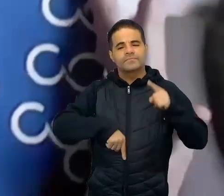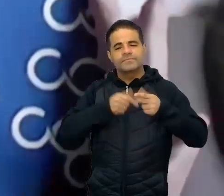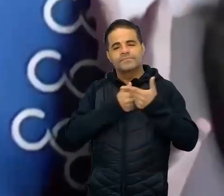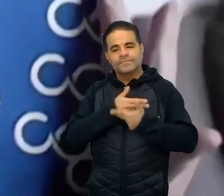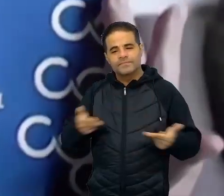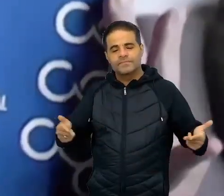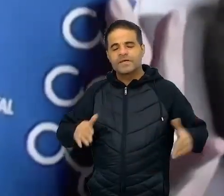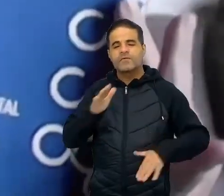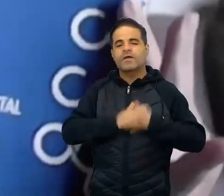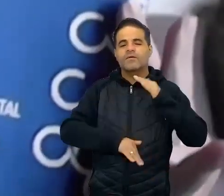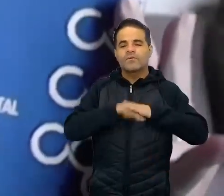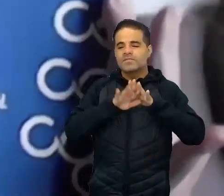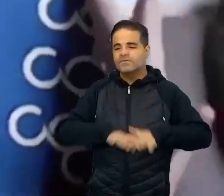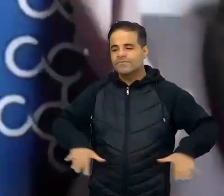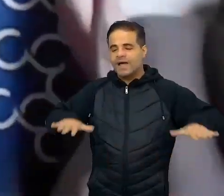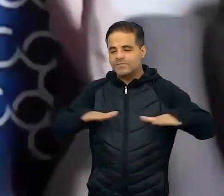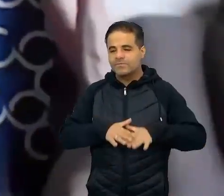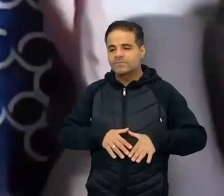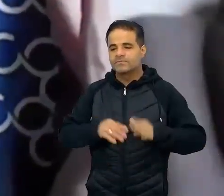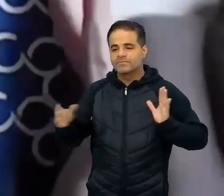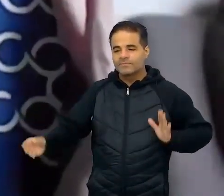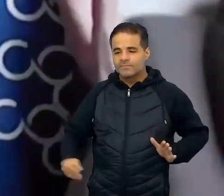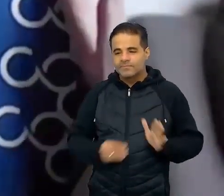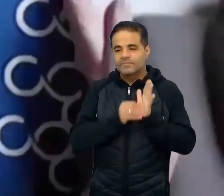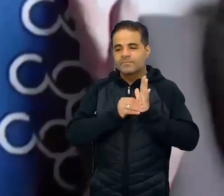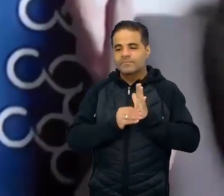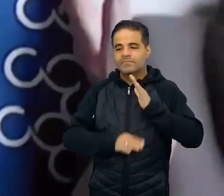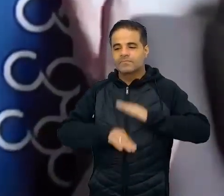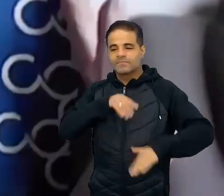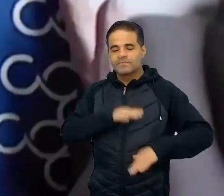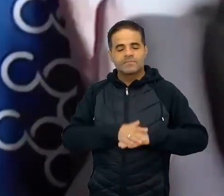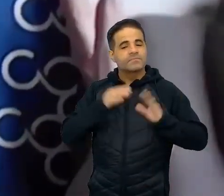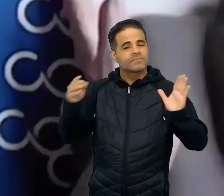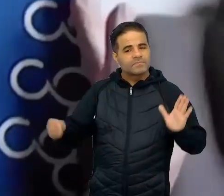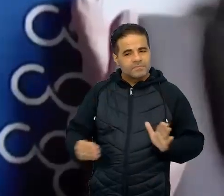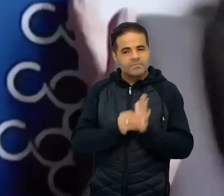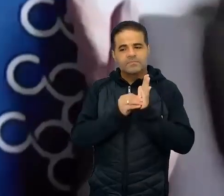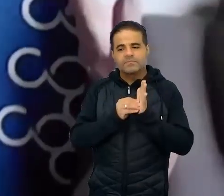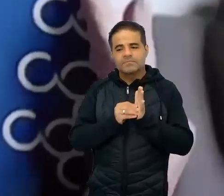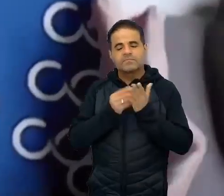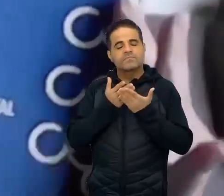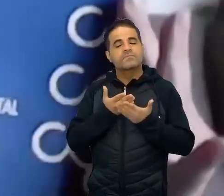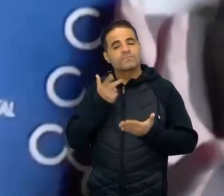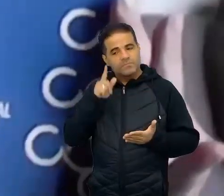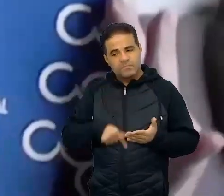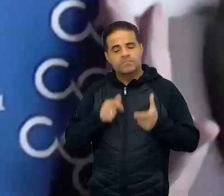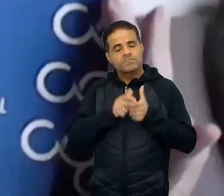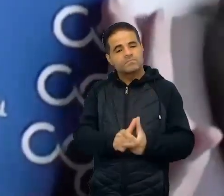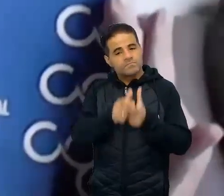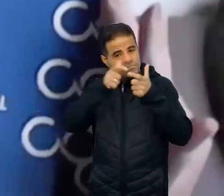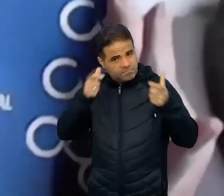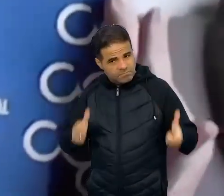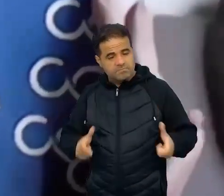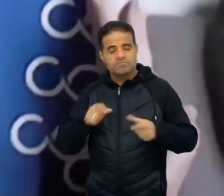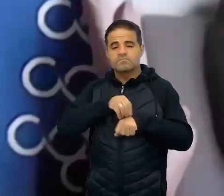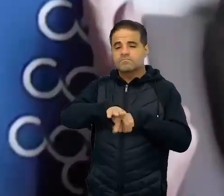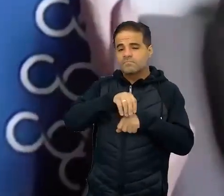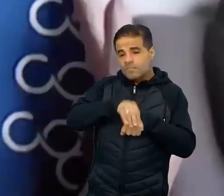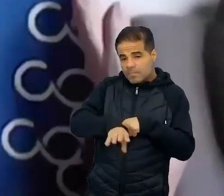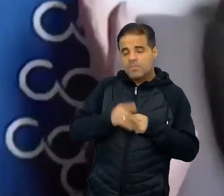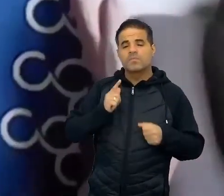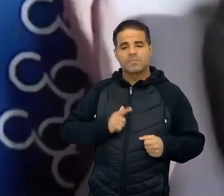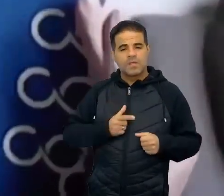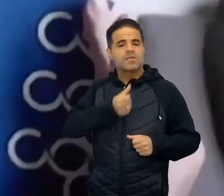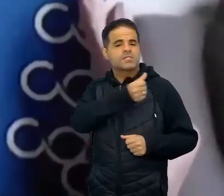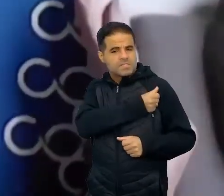Que vocês buscassem professores do sexto ano, do sétimo, do oitavo, do nono. Muitos de vocês têm as aulas